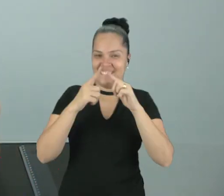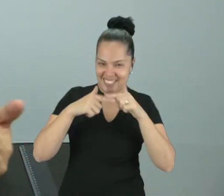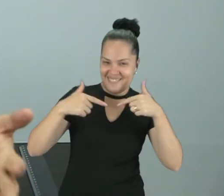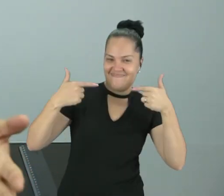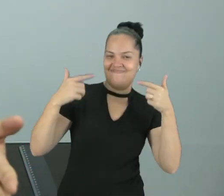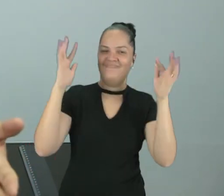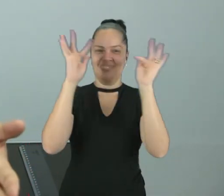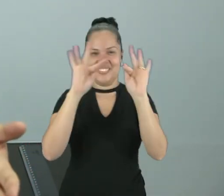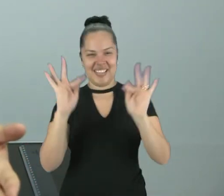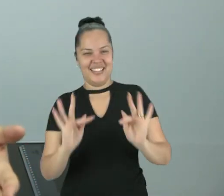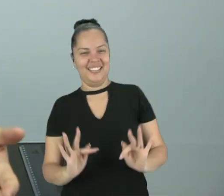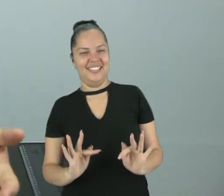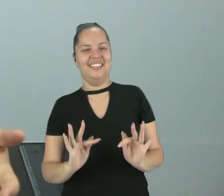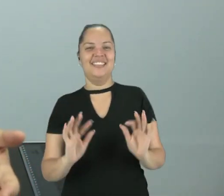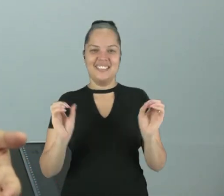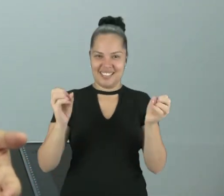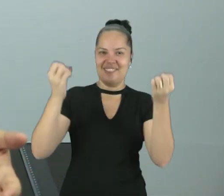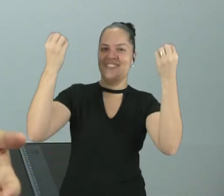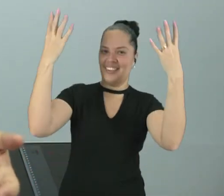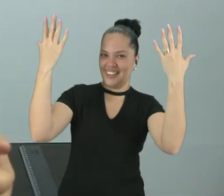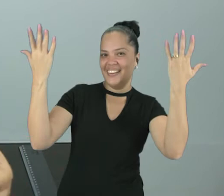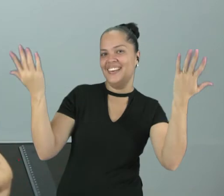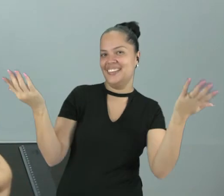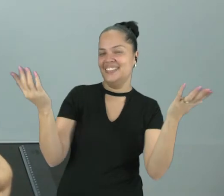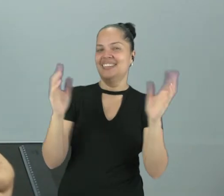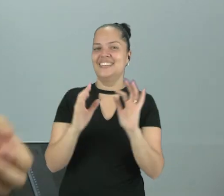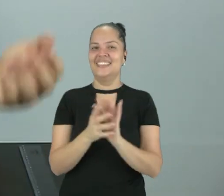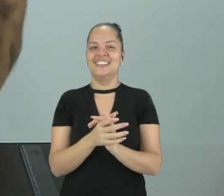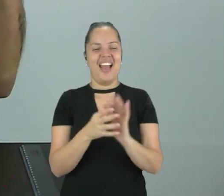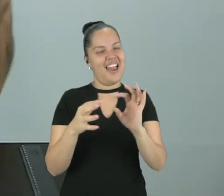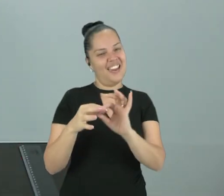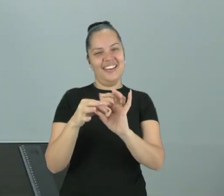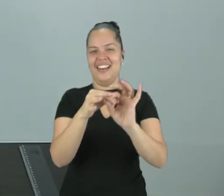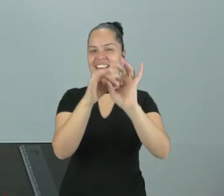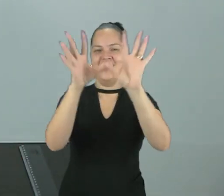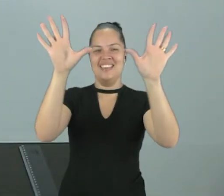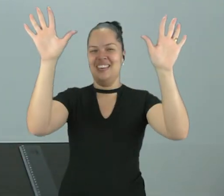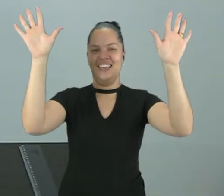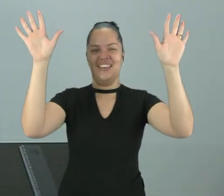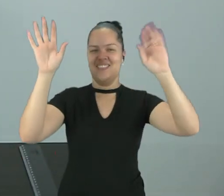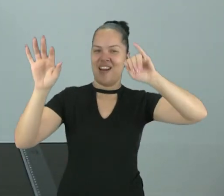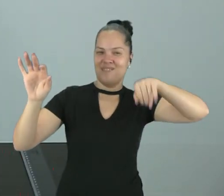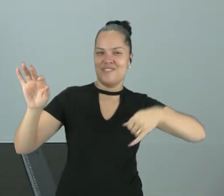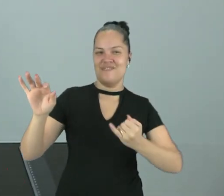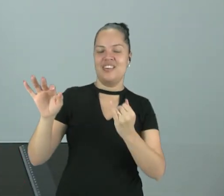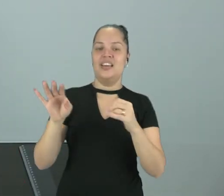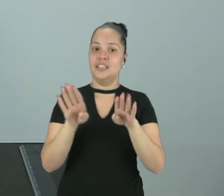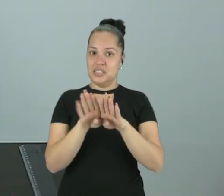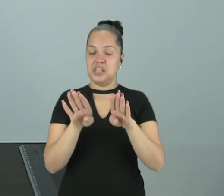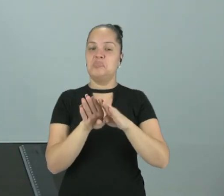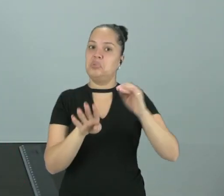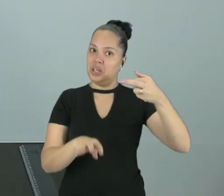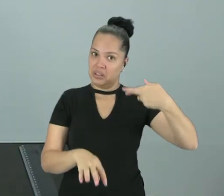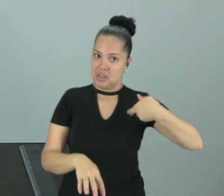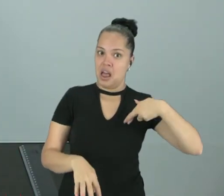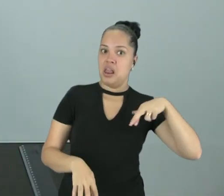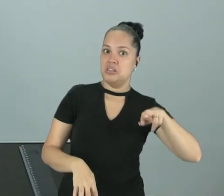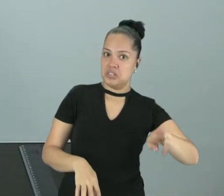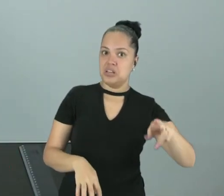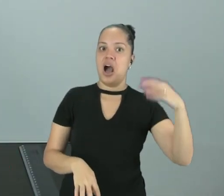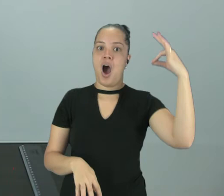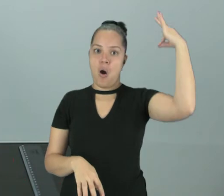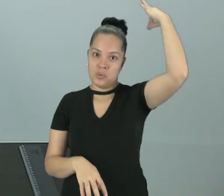é de festa e de festejar você né que tá lá em prol da religião você vai lá os